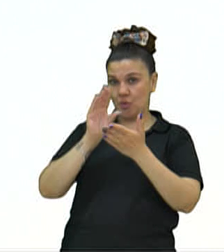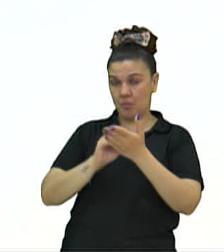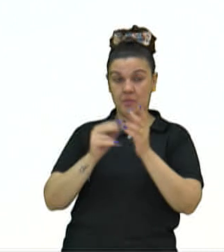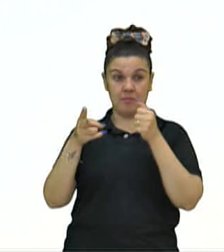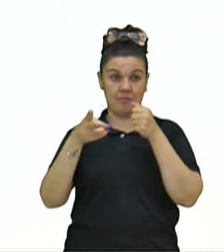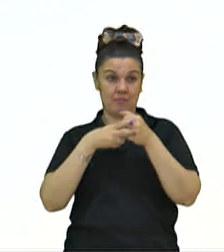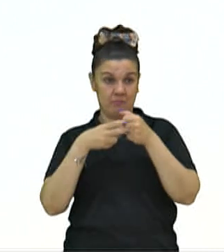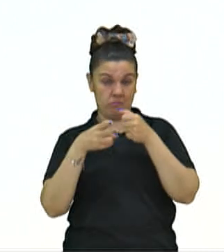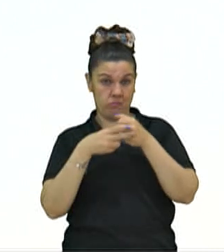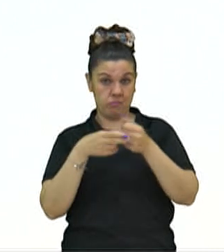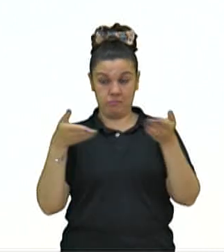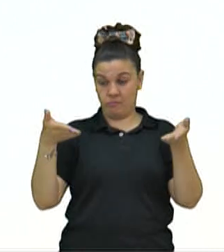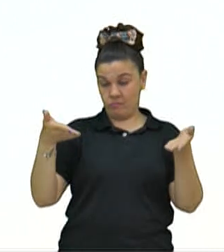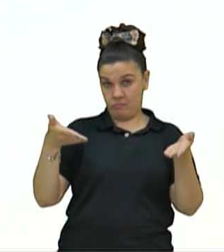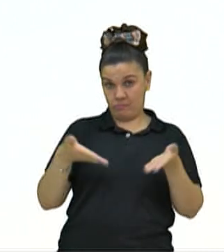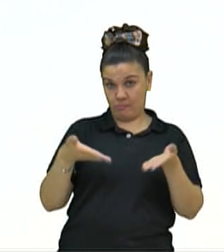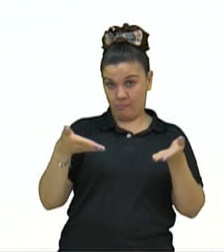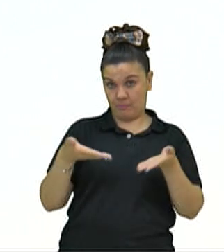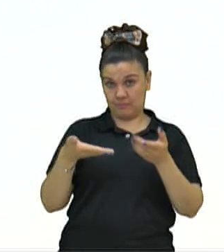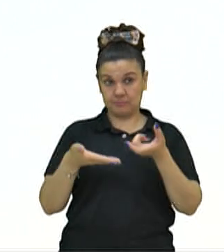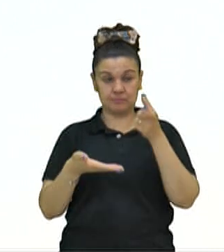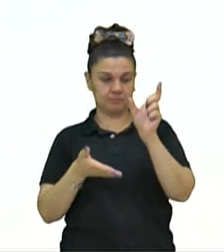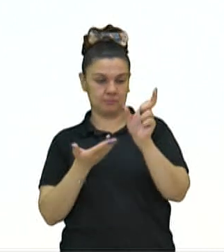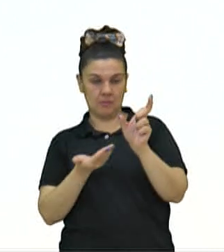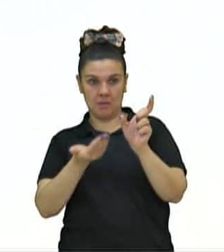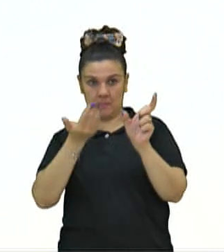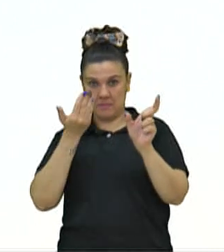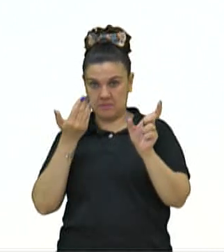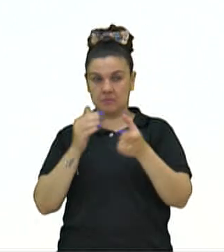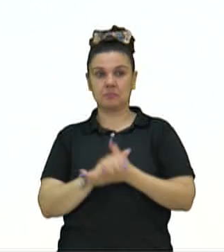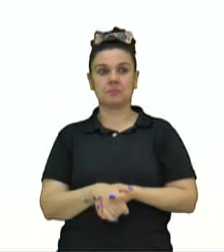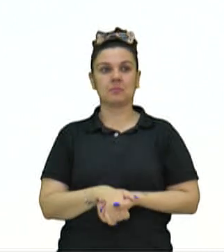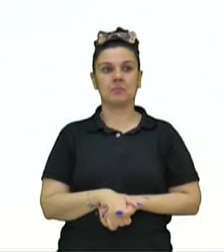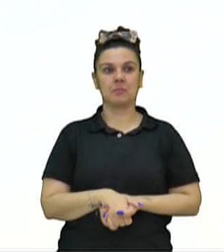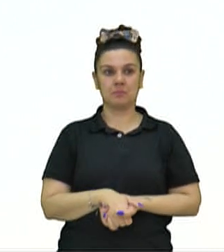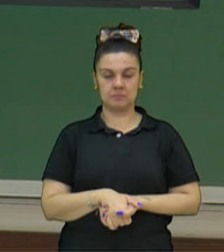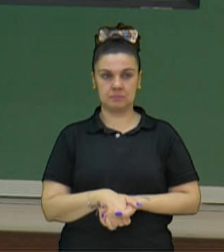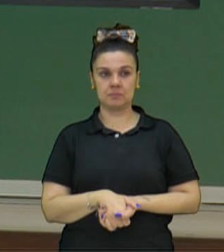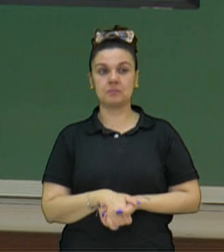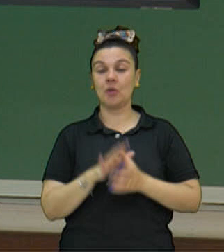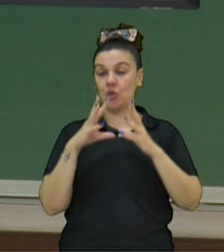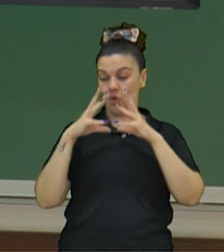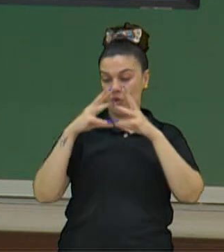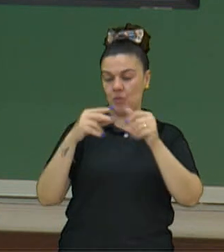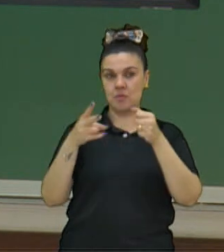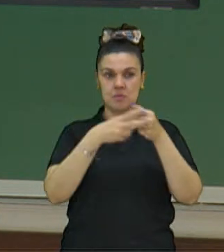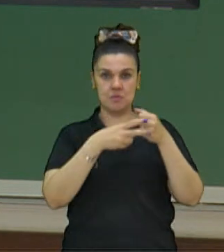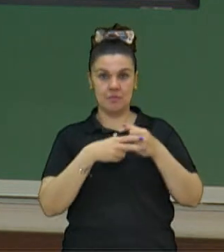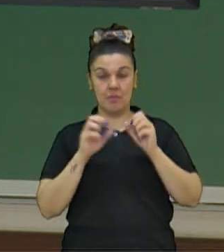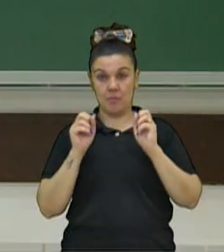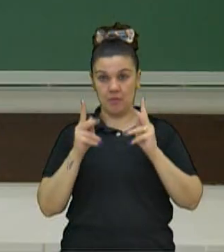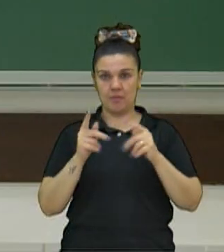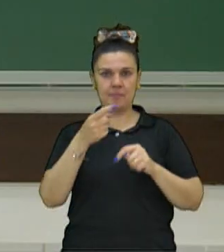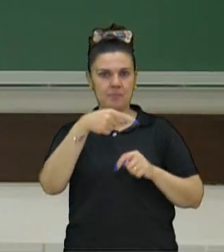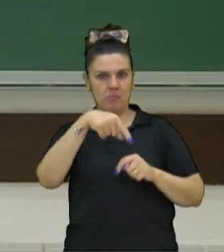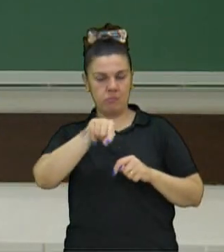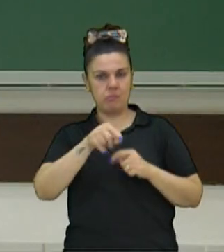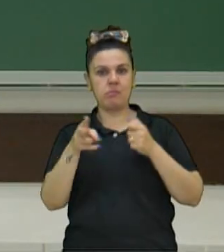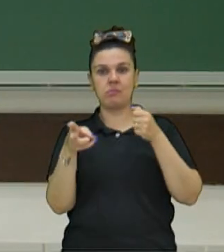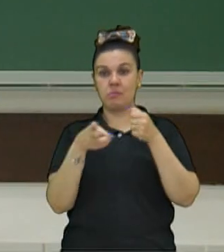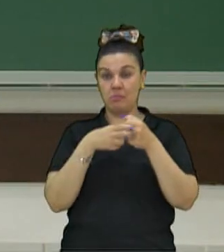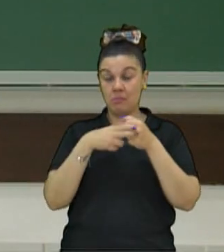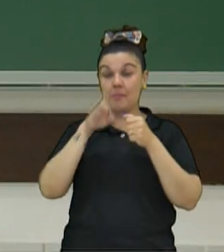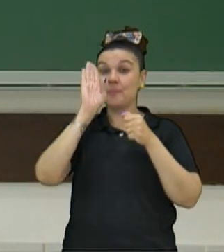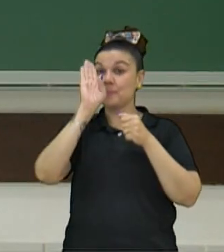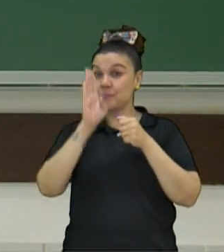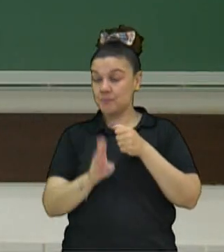verbo no presente e coloca ele no passado do lado. Mesma coisa com todos os verbos, tá? Esses são verbos que nós